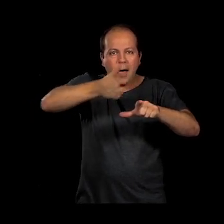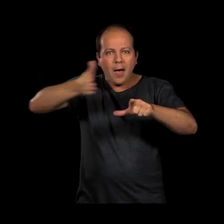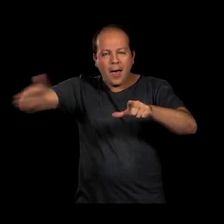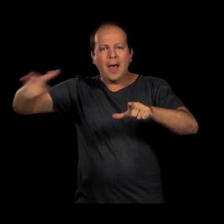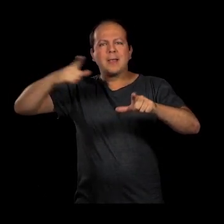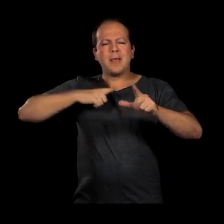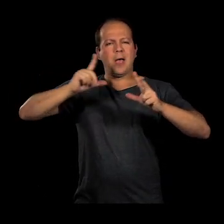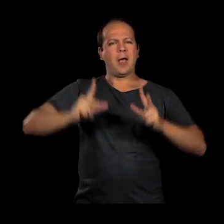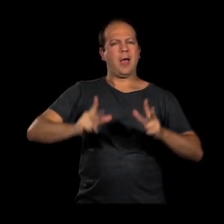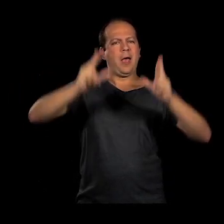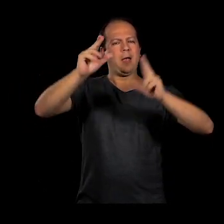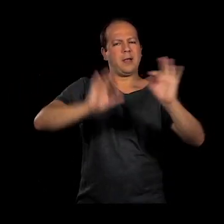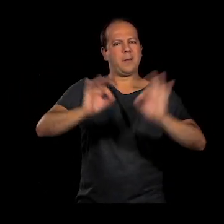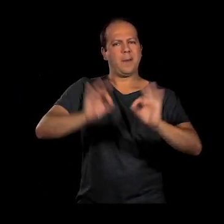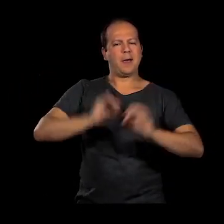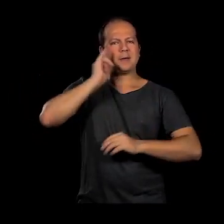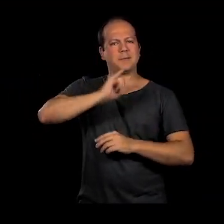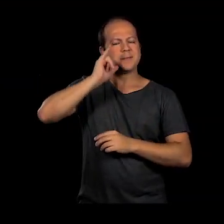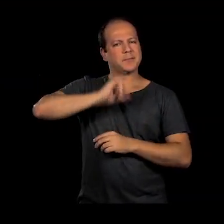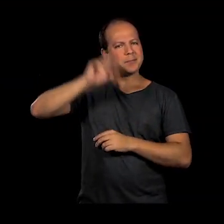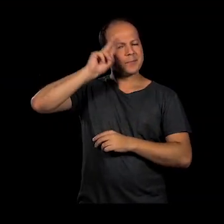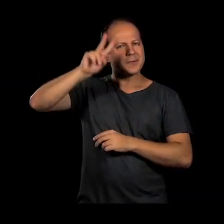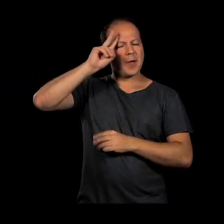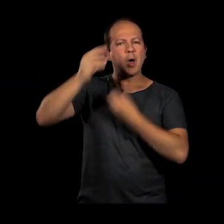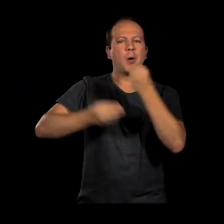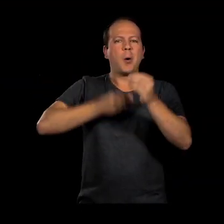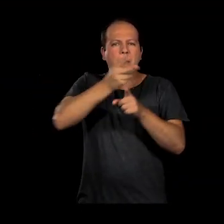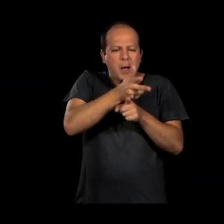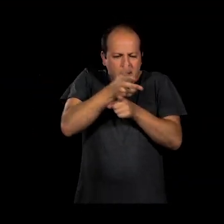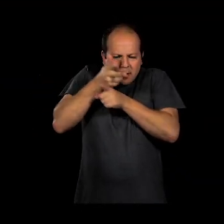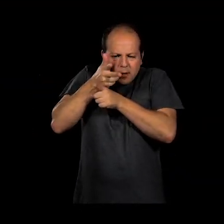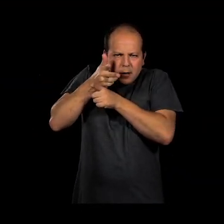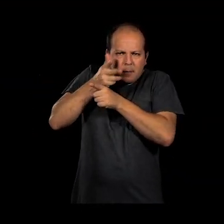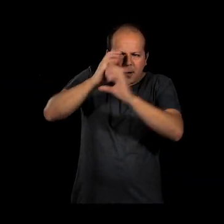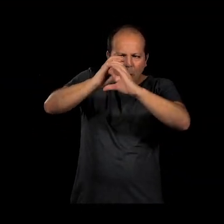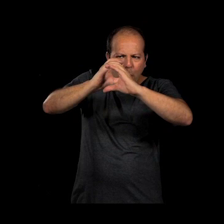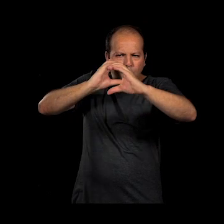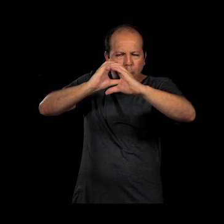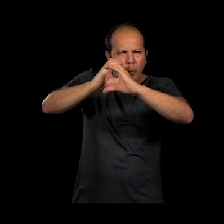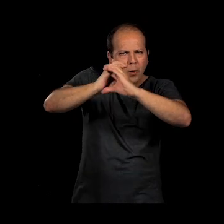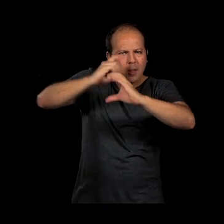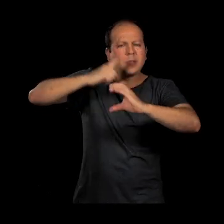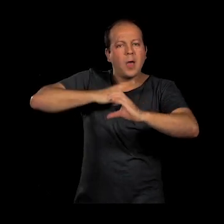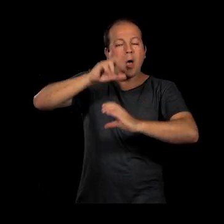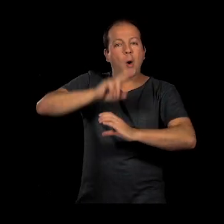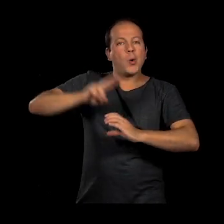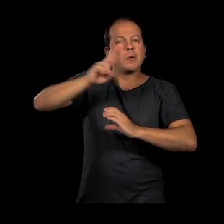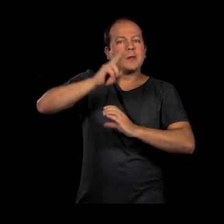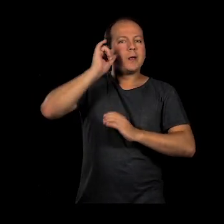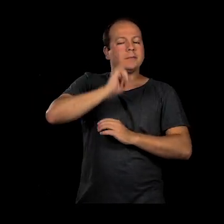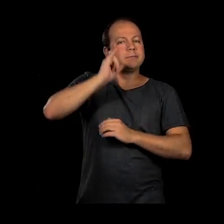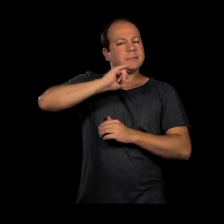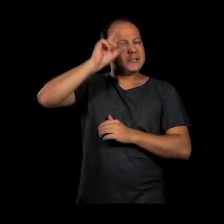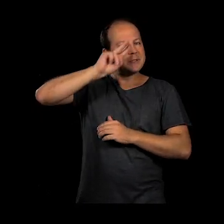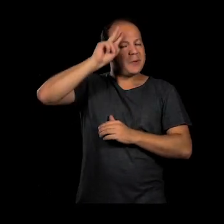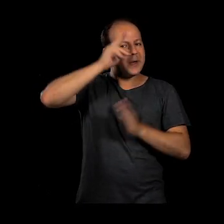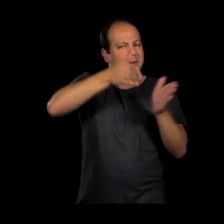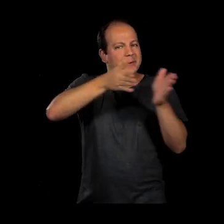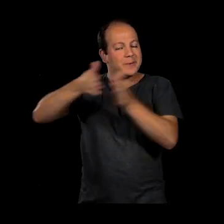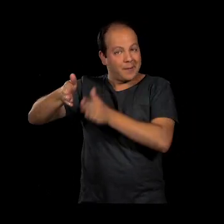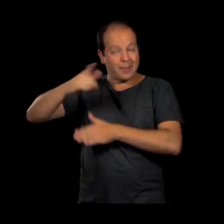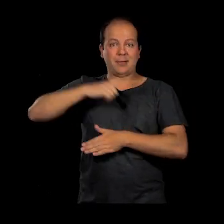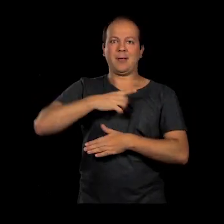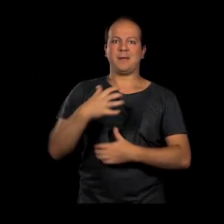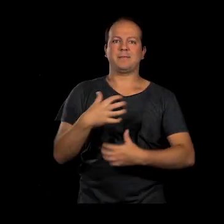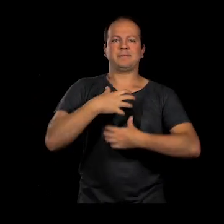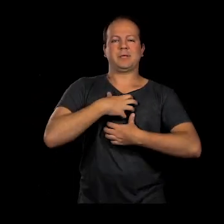uma decupagem, a narrativa, o que o equipamento, né, a câmera, a lente que você está usando te permite para contar essa história. Eu acho que, de certa